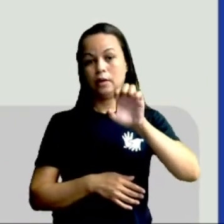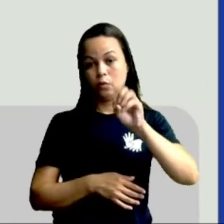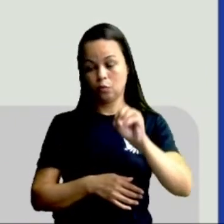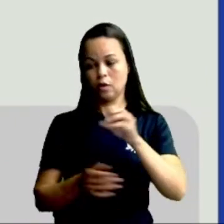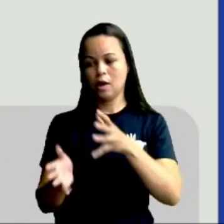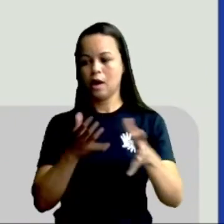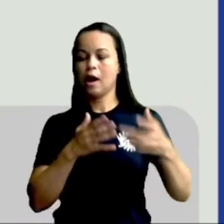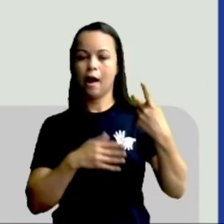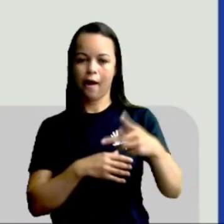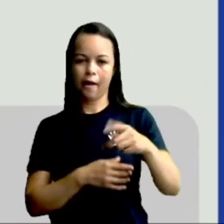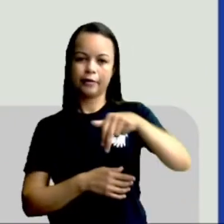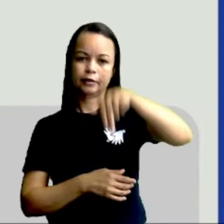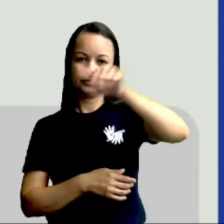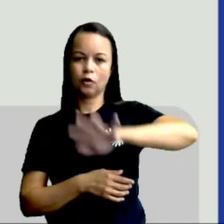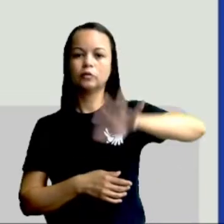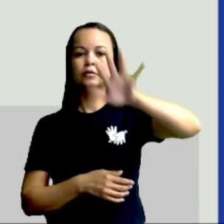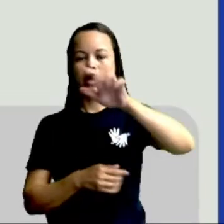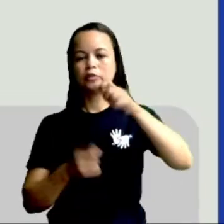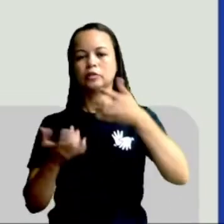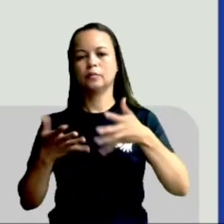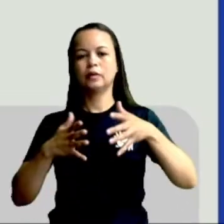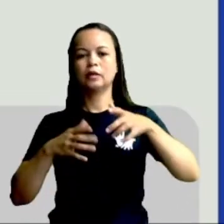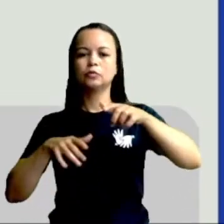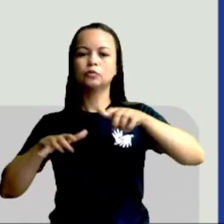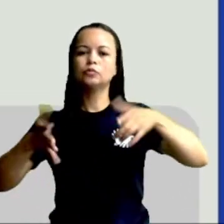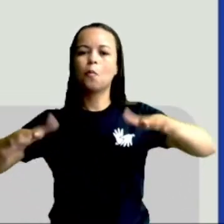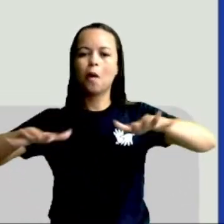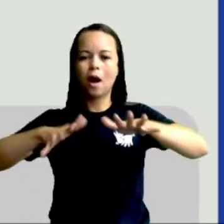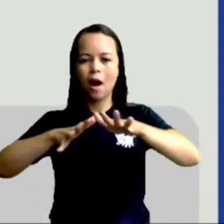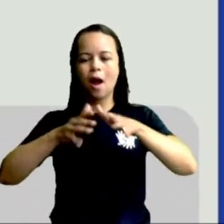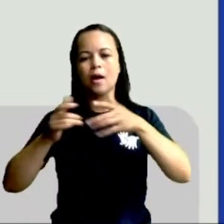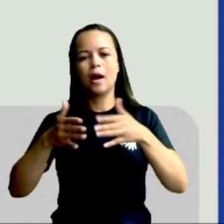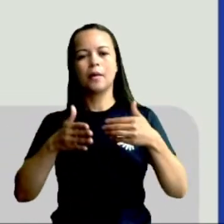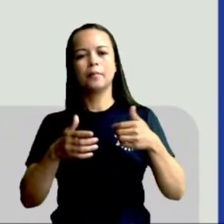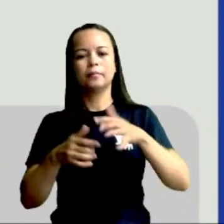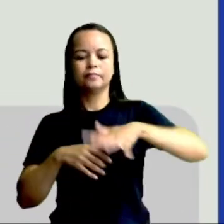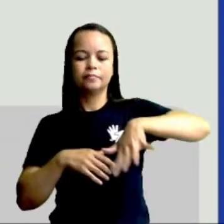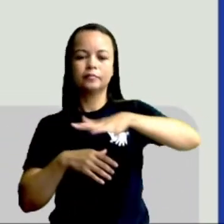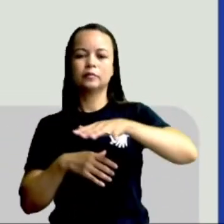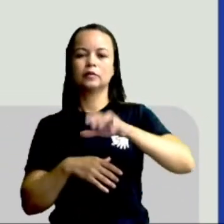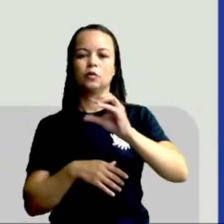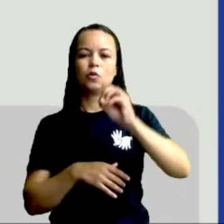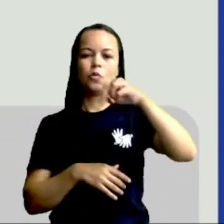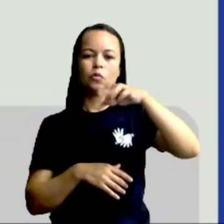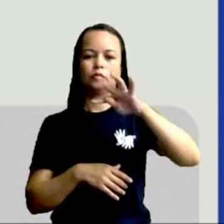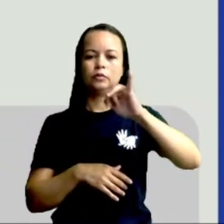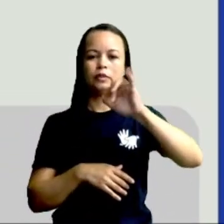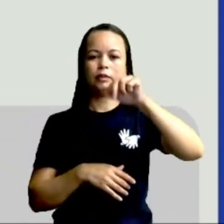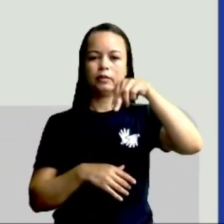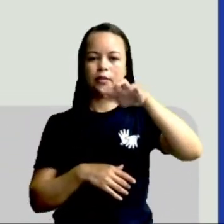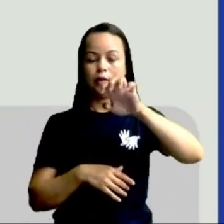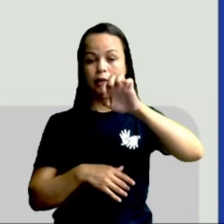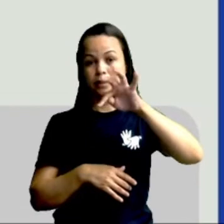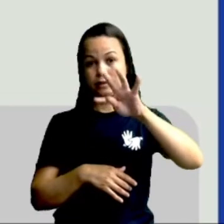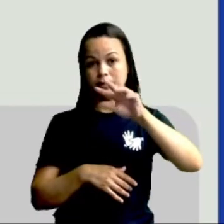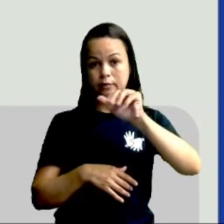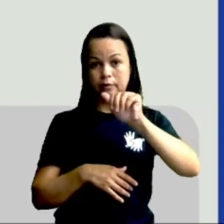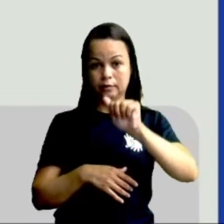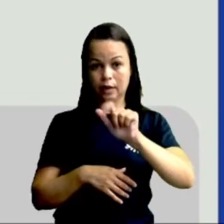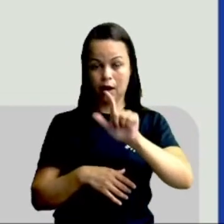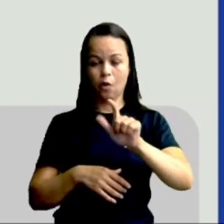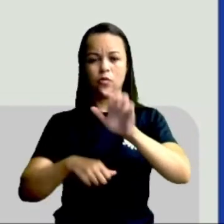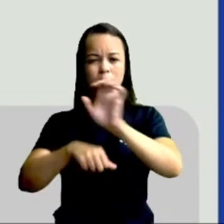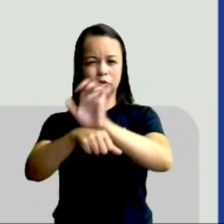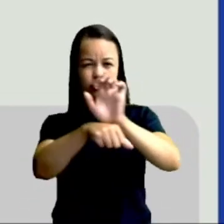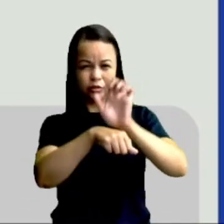é explorado no litoral e na plataforma continental de vários estados e regiões.